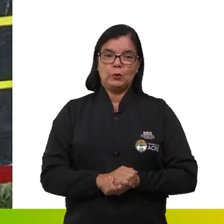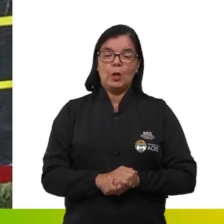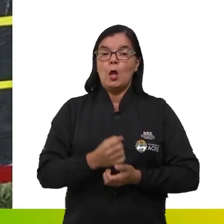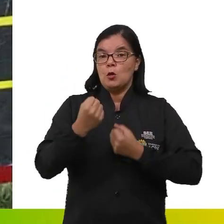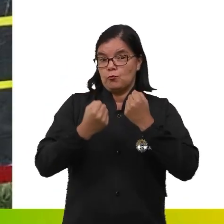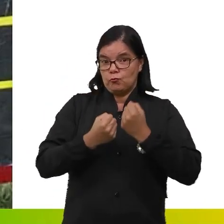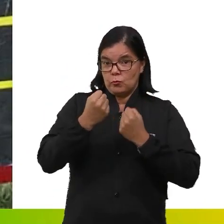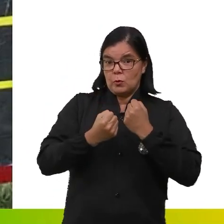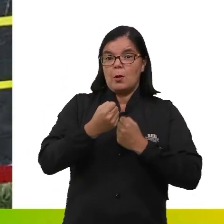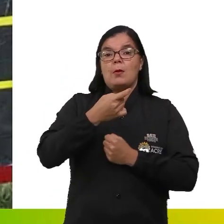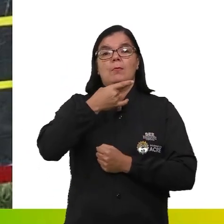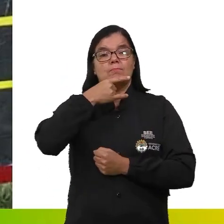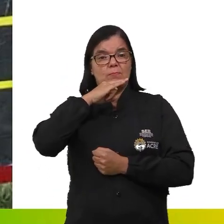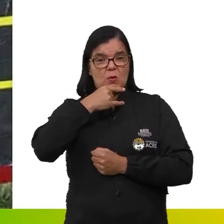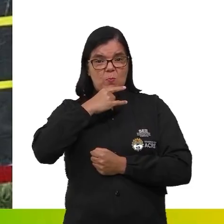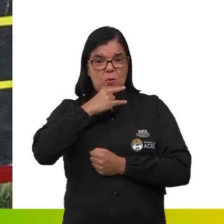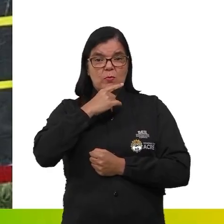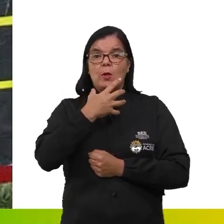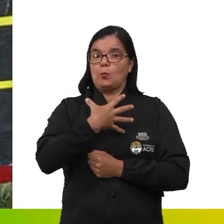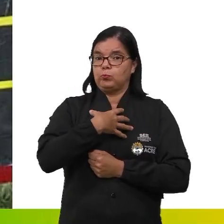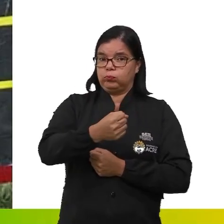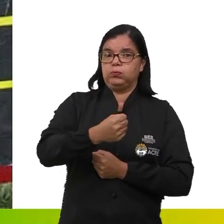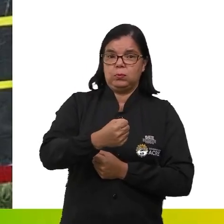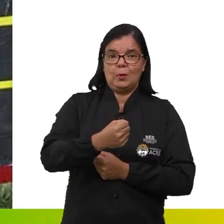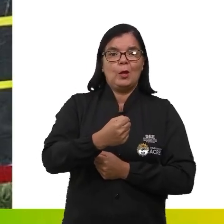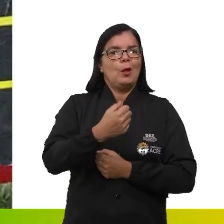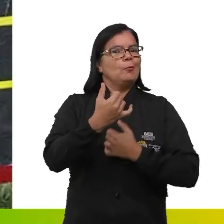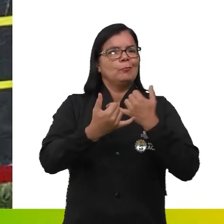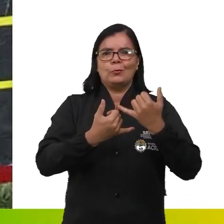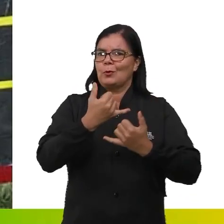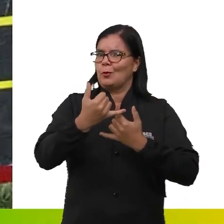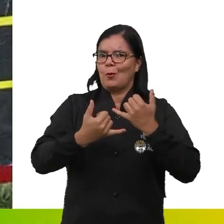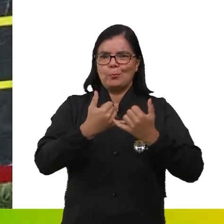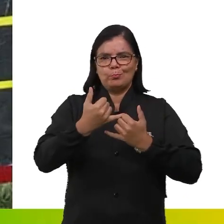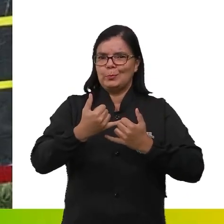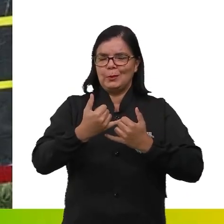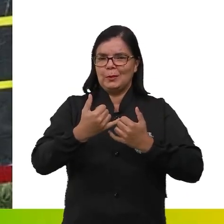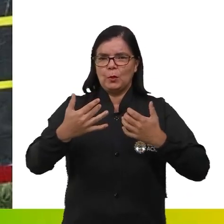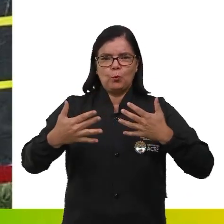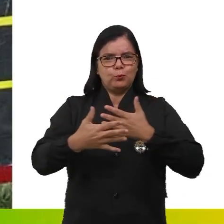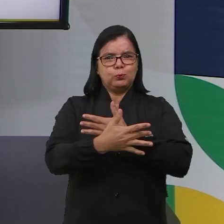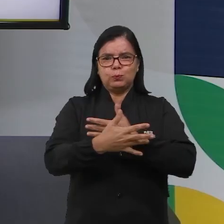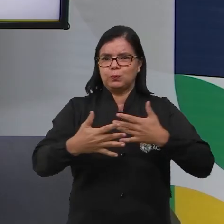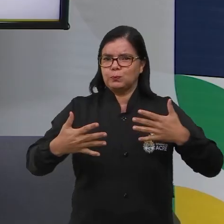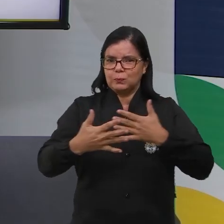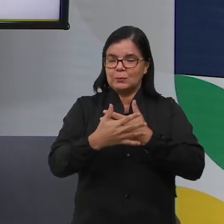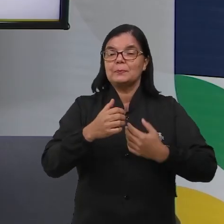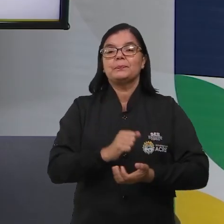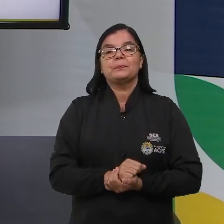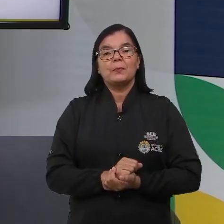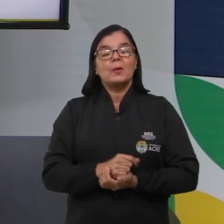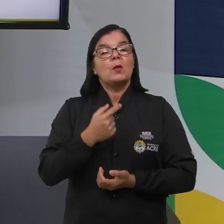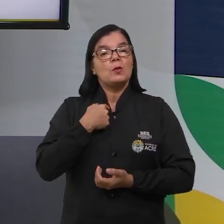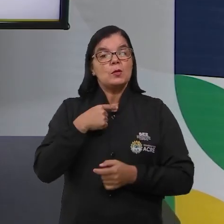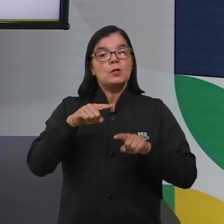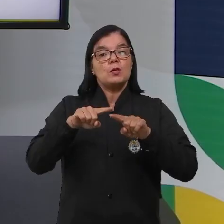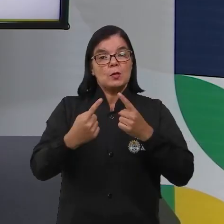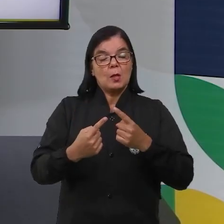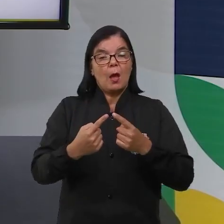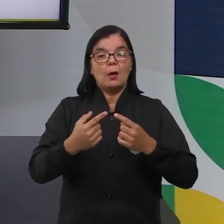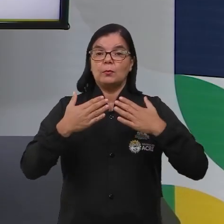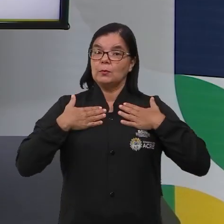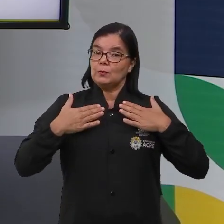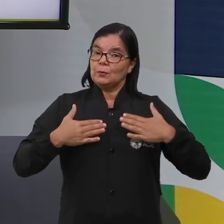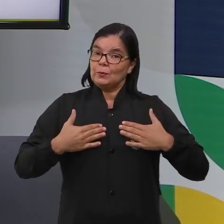Dirigir e beber é suicídio. Não brinque no trânsito. Então, observa aqui que o recurso da ironia